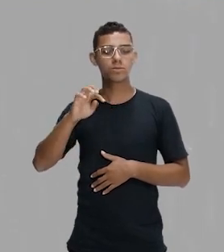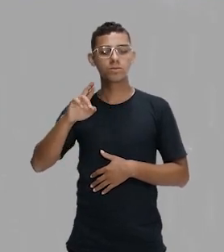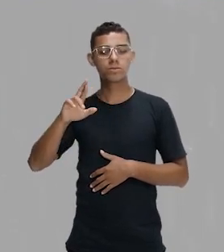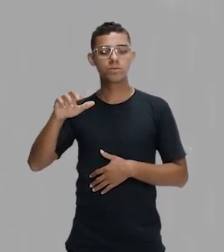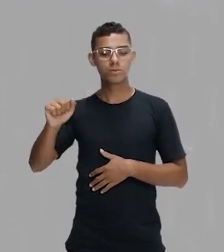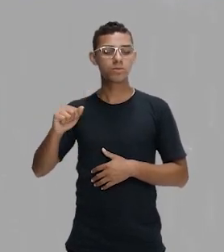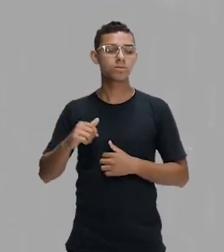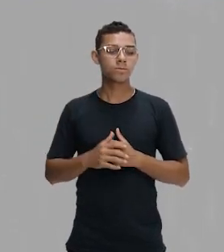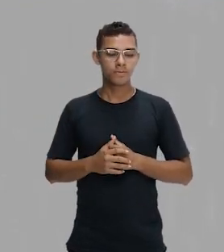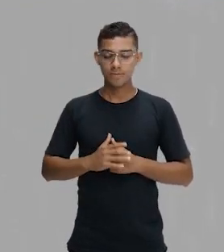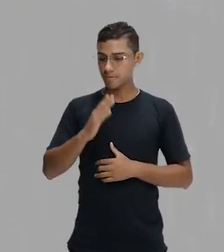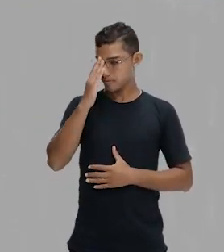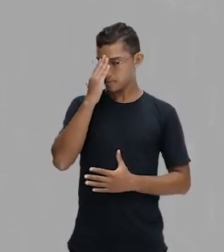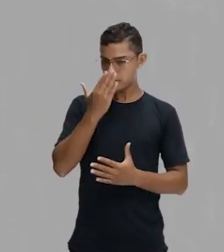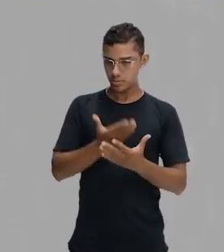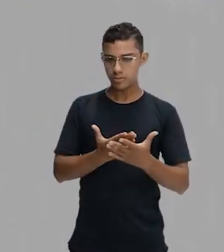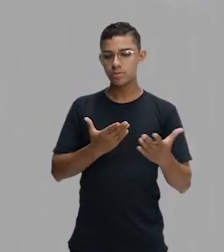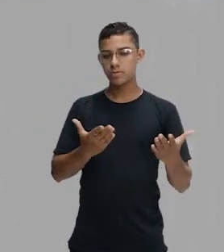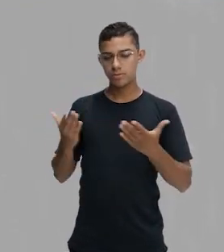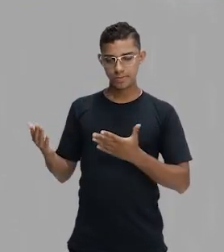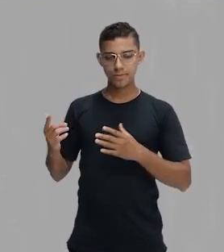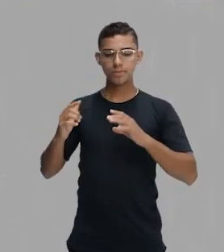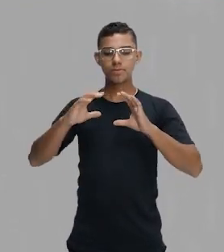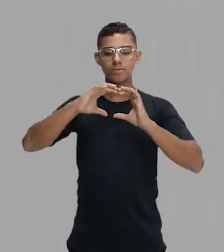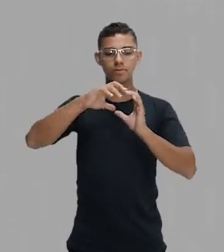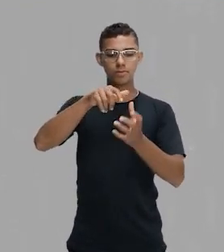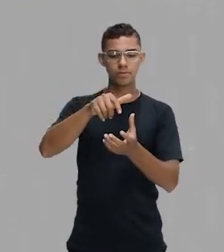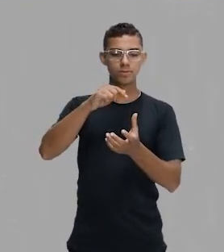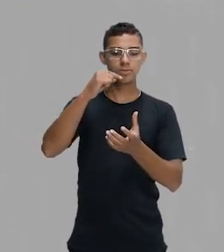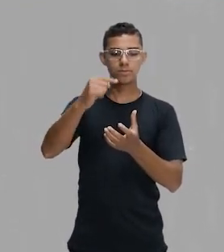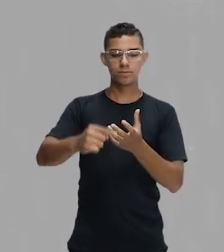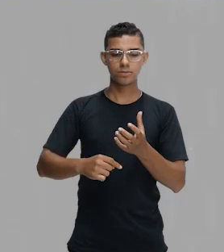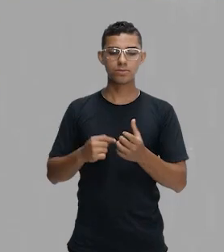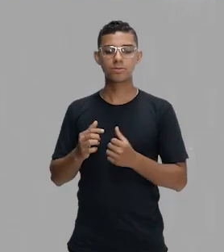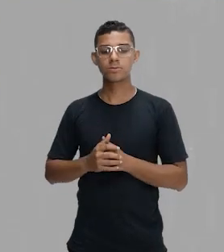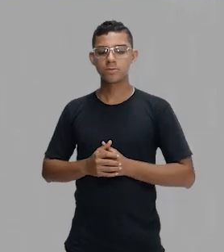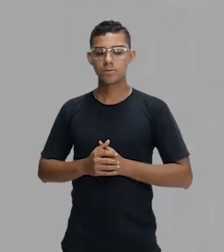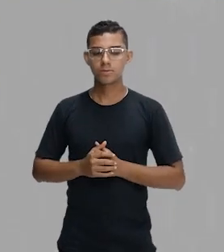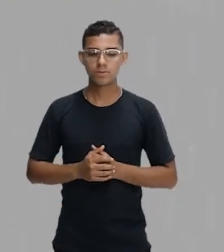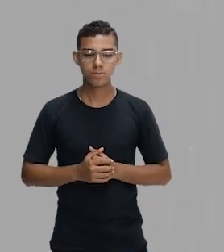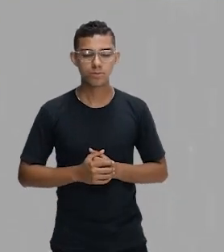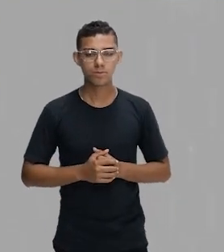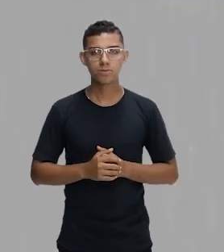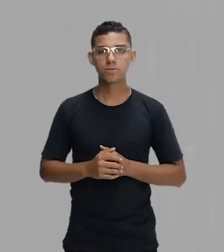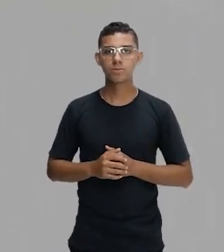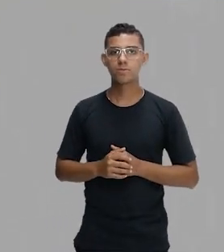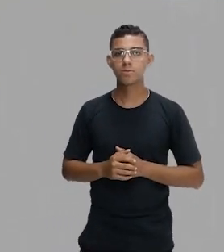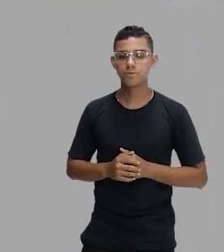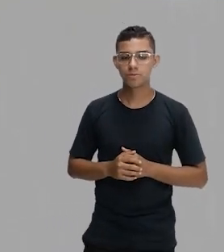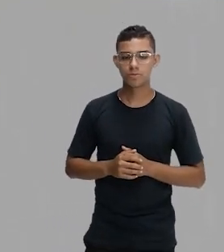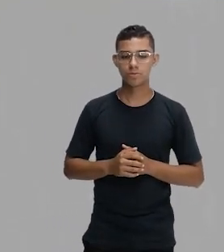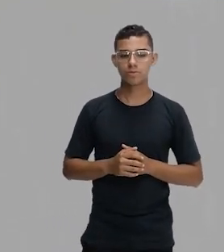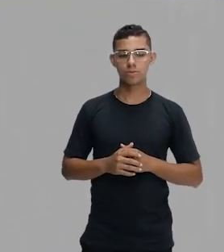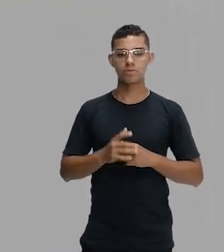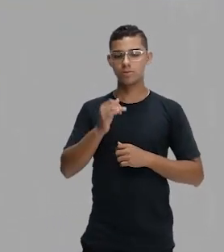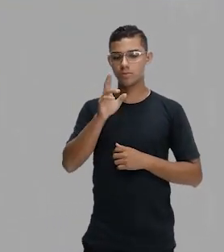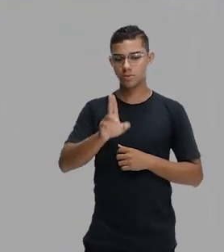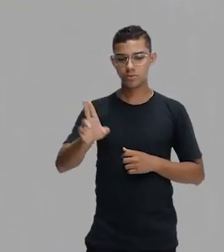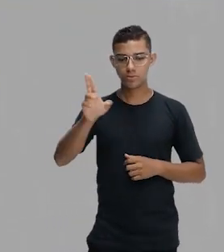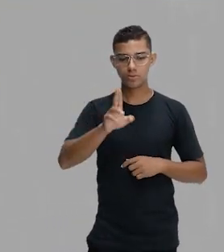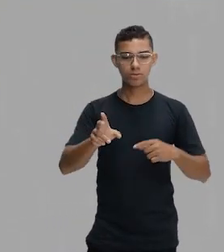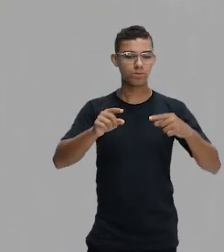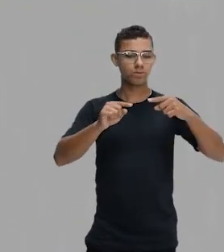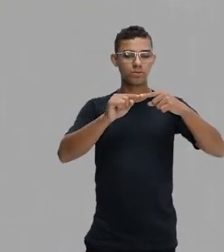E acreditando, logicamente, que a Terra era redonda, né, que a Terra é redonda, ok? Então ele utilizou a regra de 3 aqui, muito